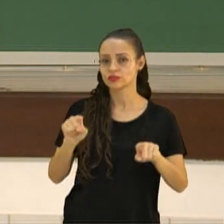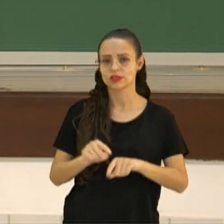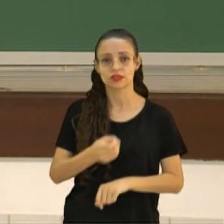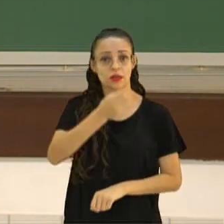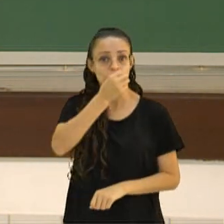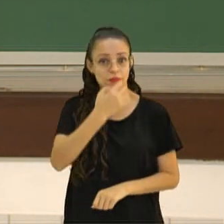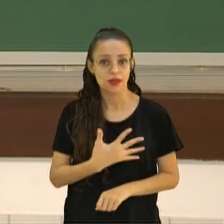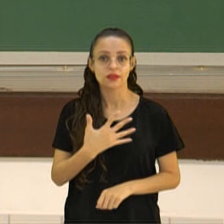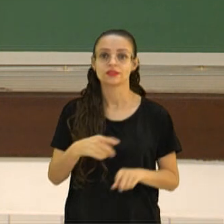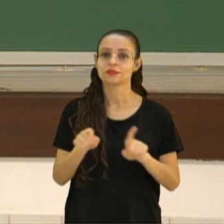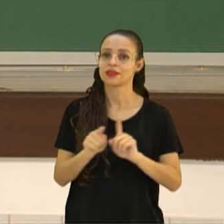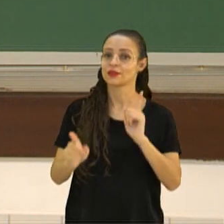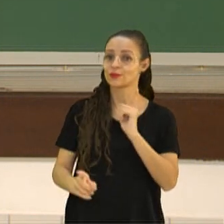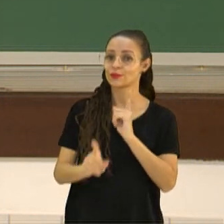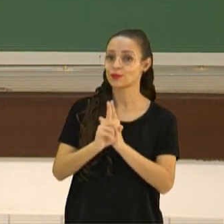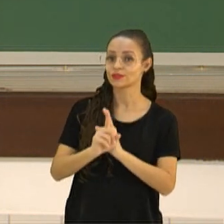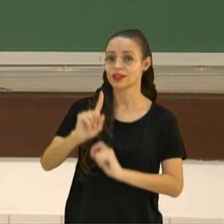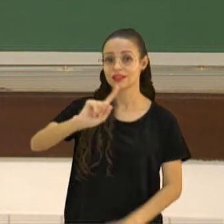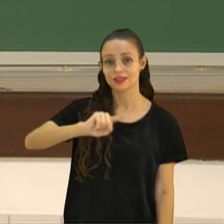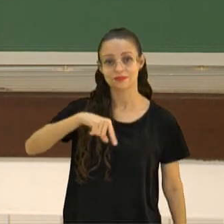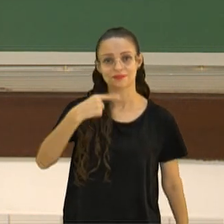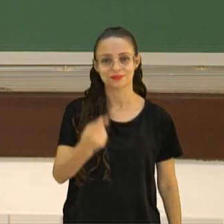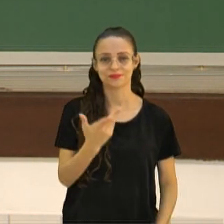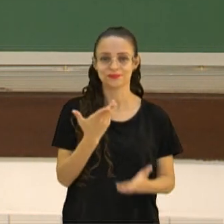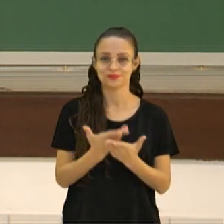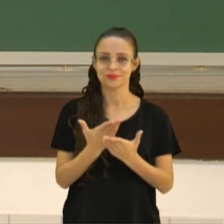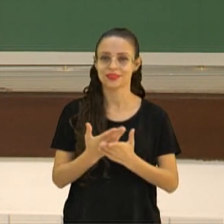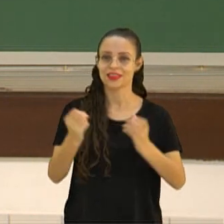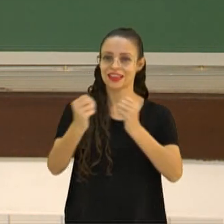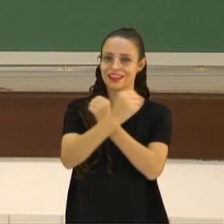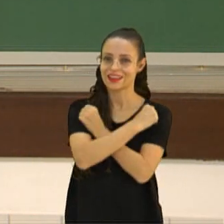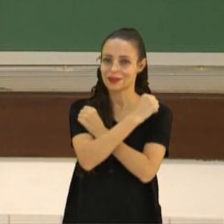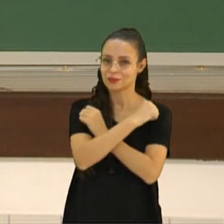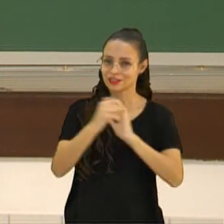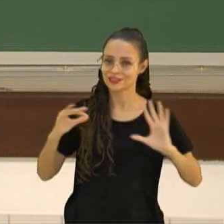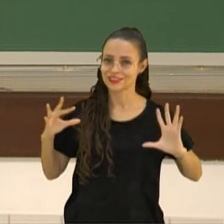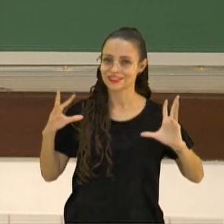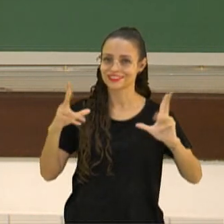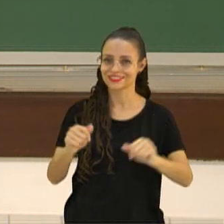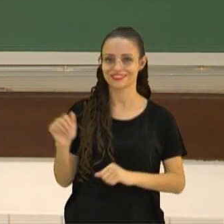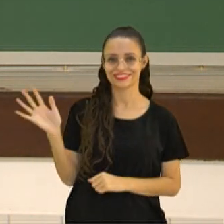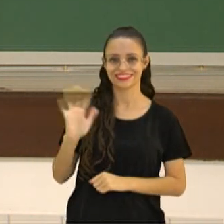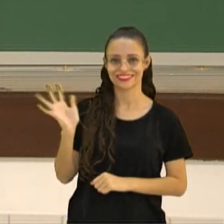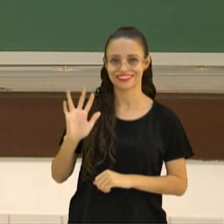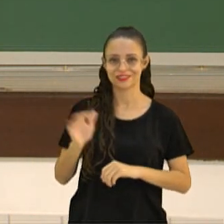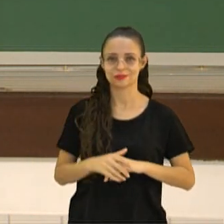bem, né? Espero também encontrá-los na nossa próxima aula. Forte abraço a todos e até lá. Tchau, tchau.